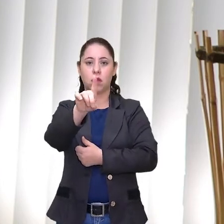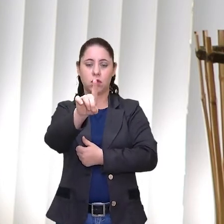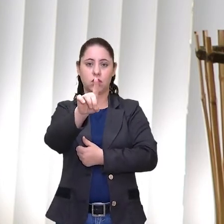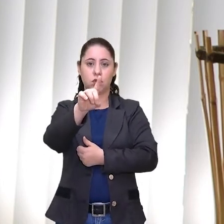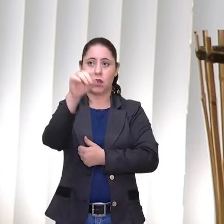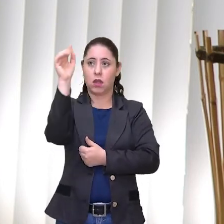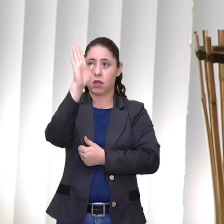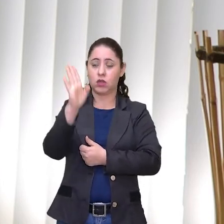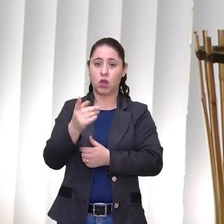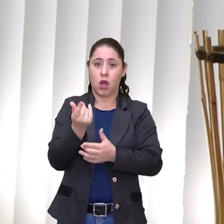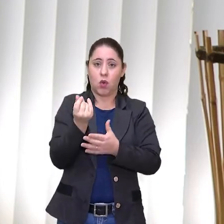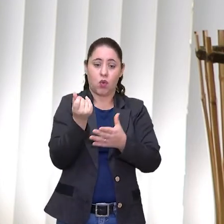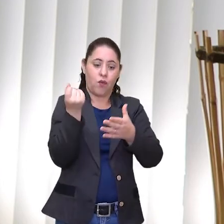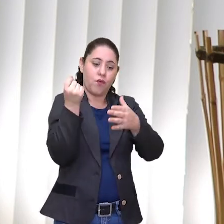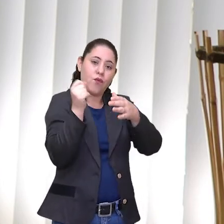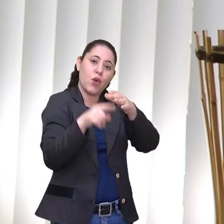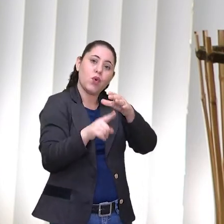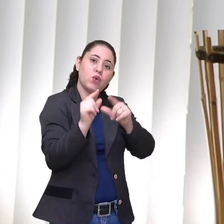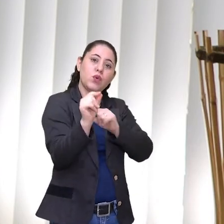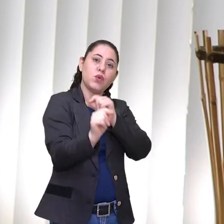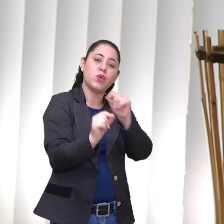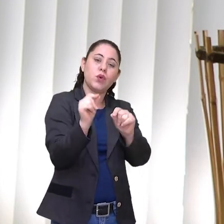FUNAD, que é o Fundo Nacional